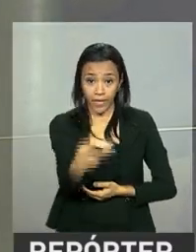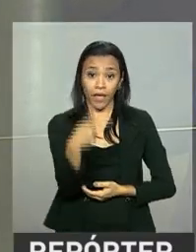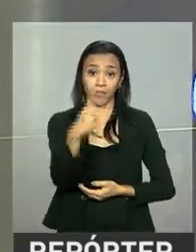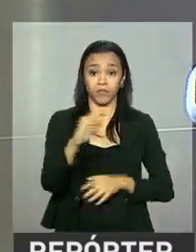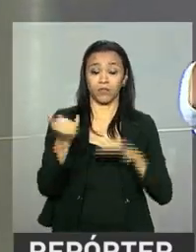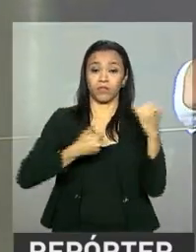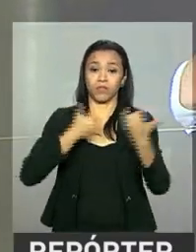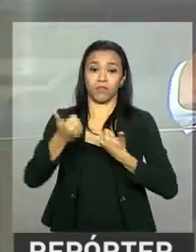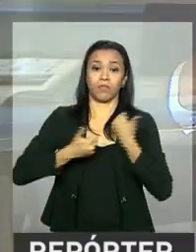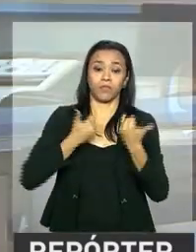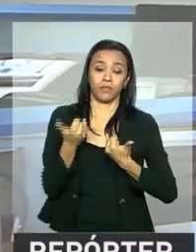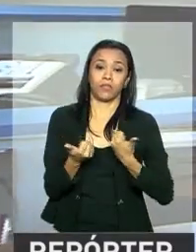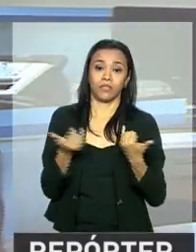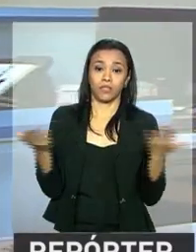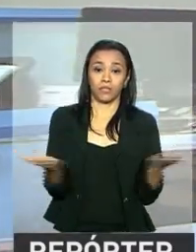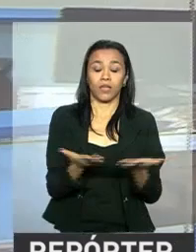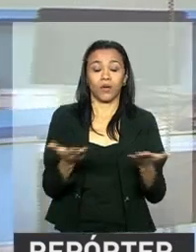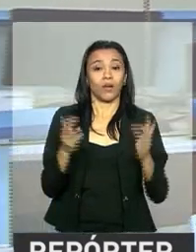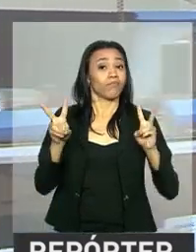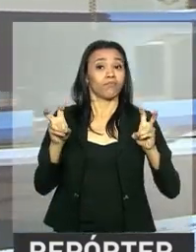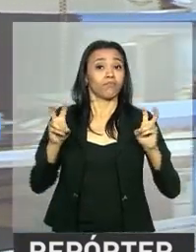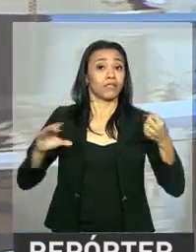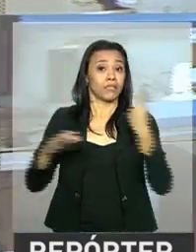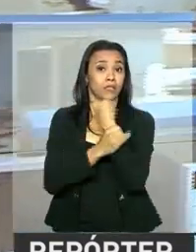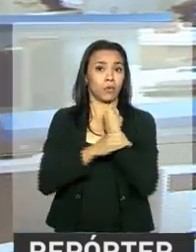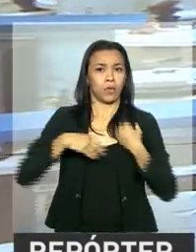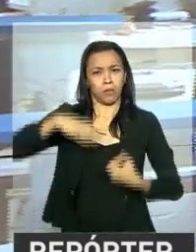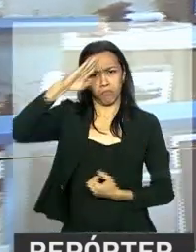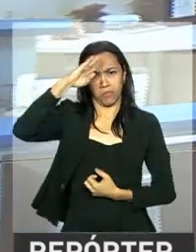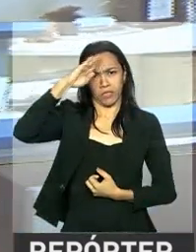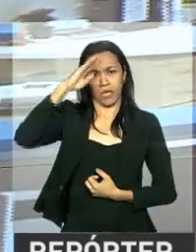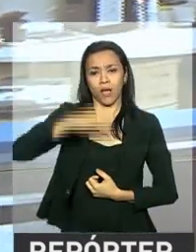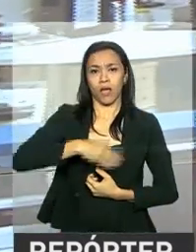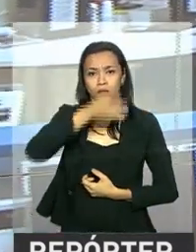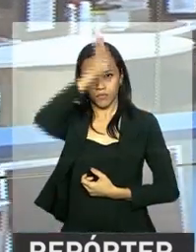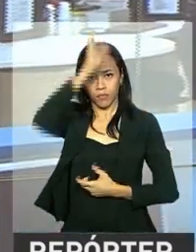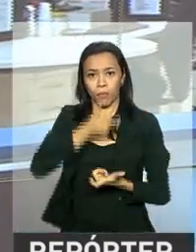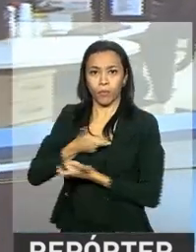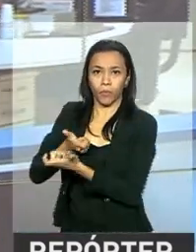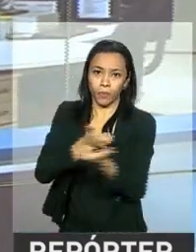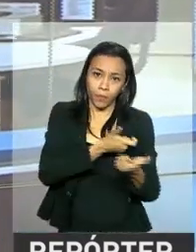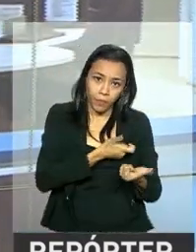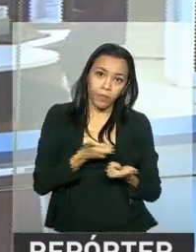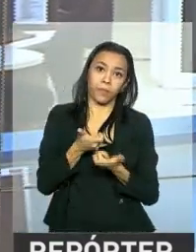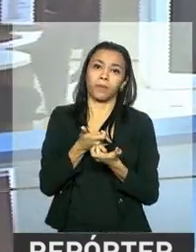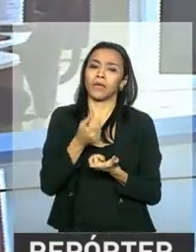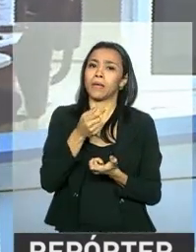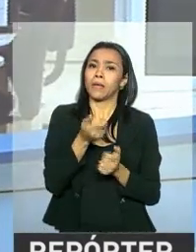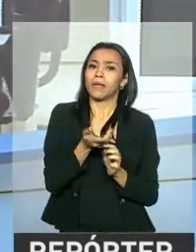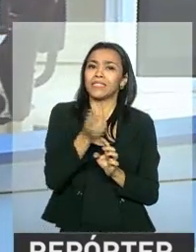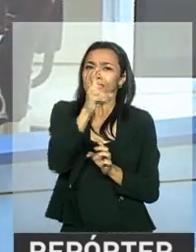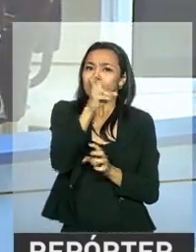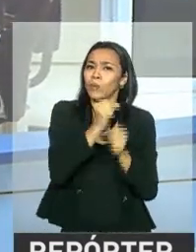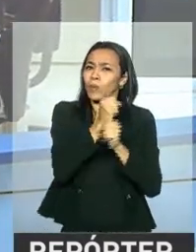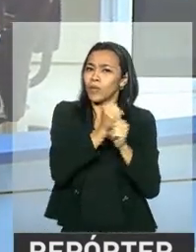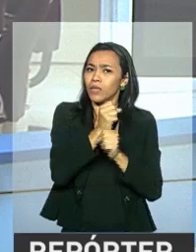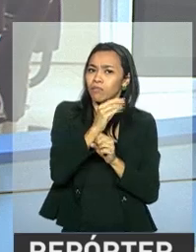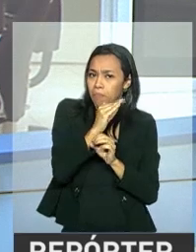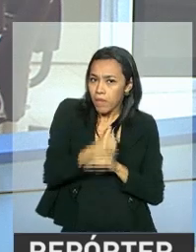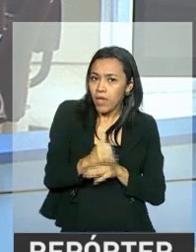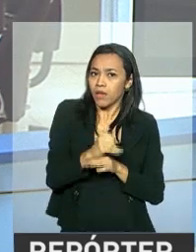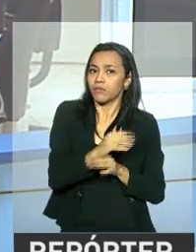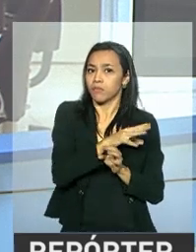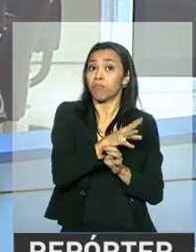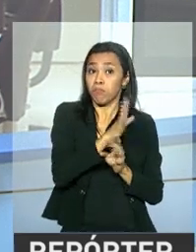informações vamos falar de segurança agora policiais militares e Bombeiros Militares inativos há menos de 5 anos vão poder compor A